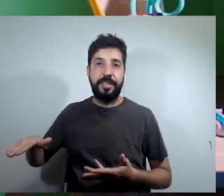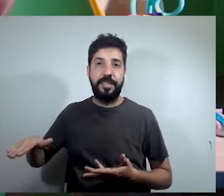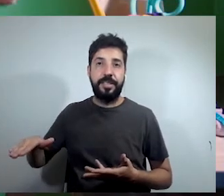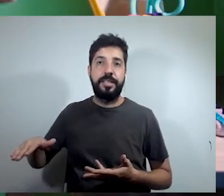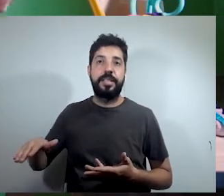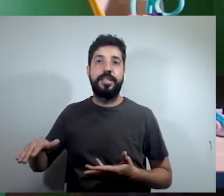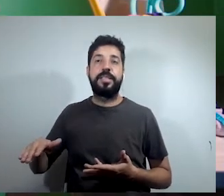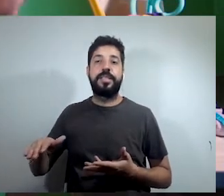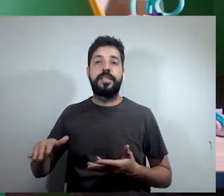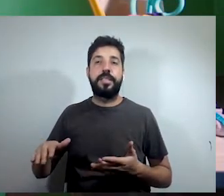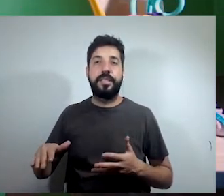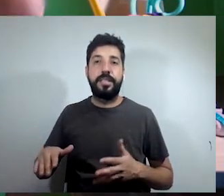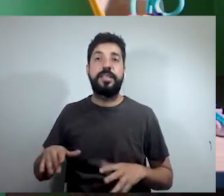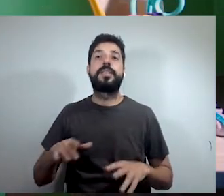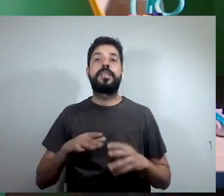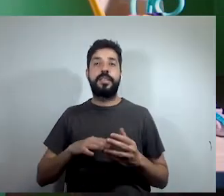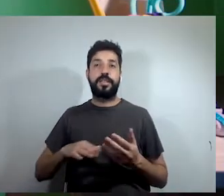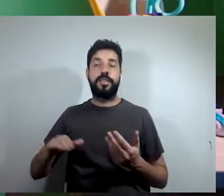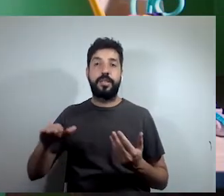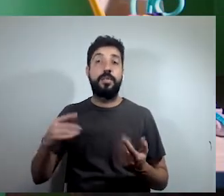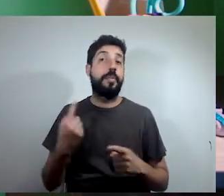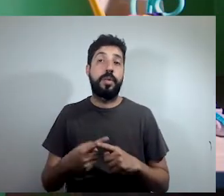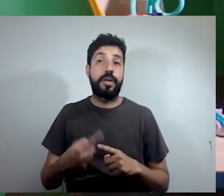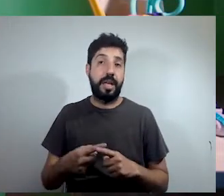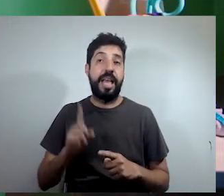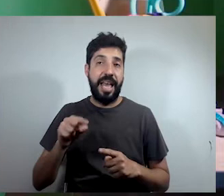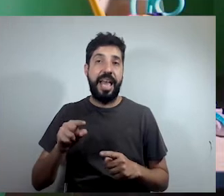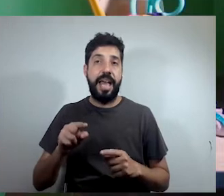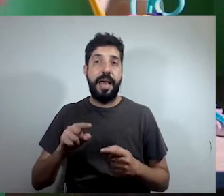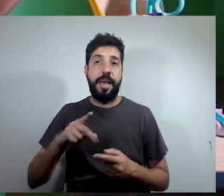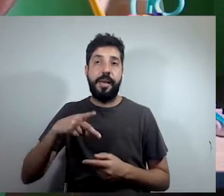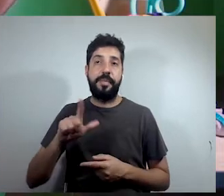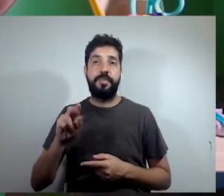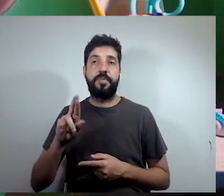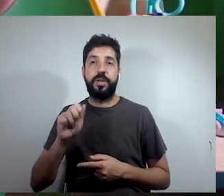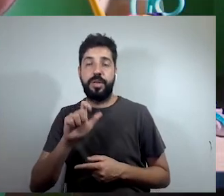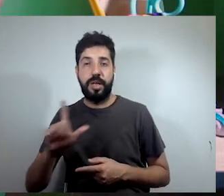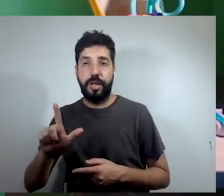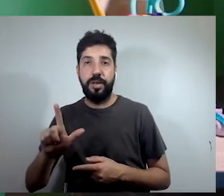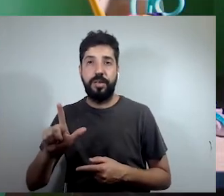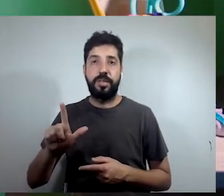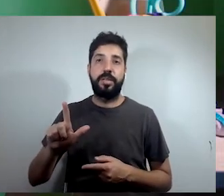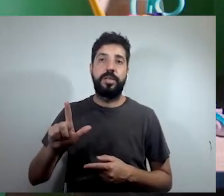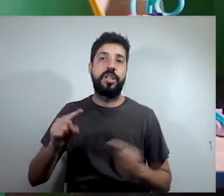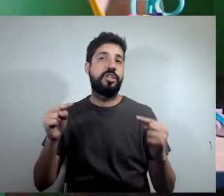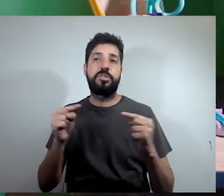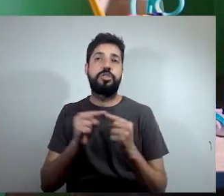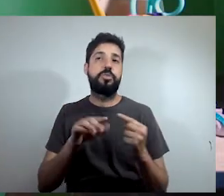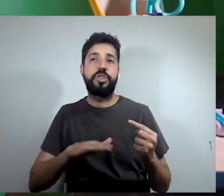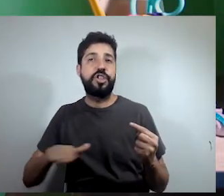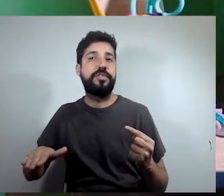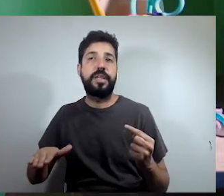infâncias, ânsias. Por quê? Porque é no plural, as infâncias são múltiplas, não é um tipo de